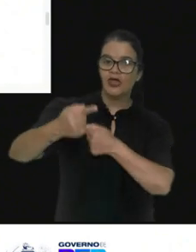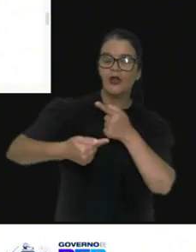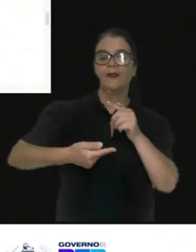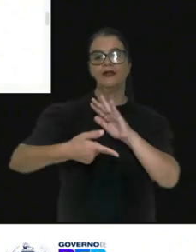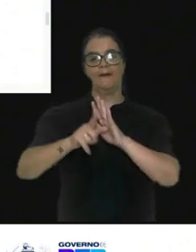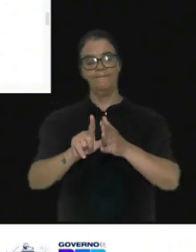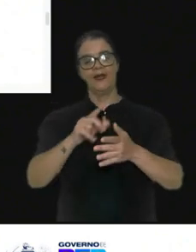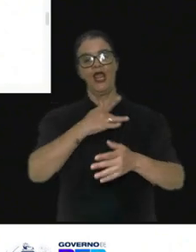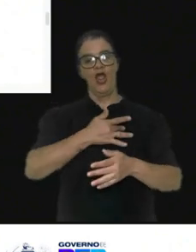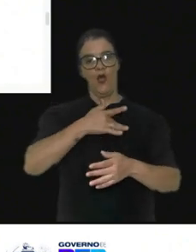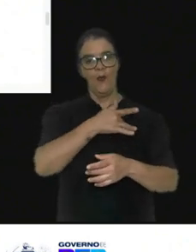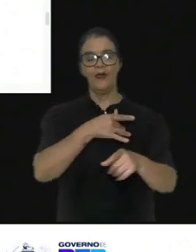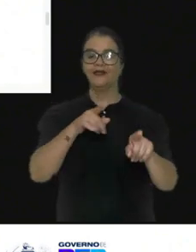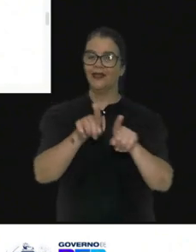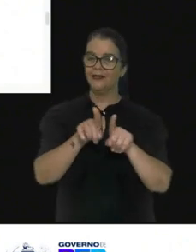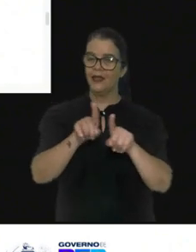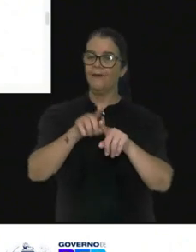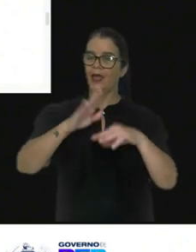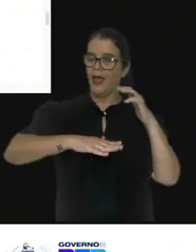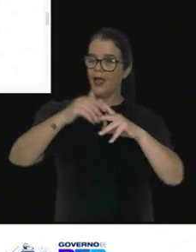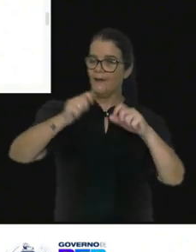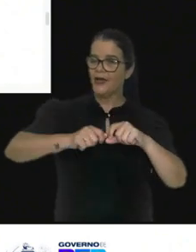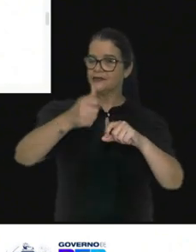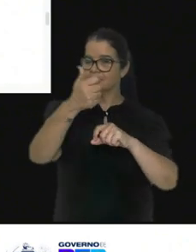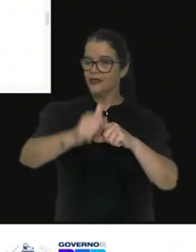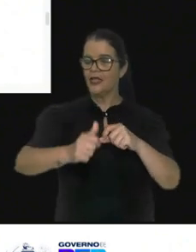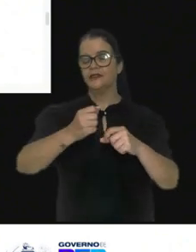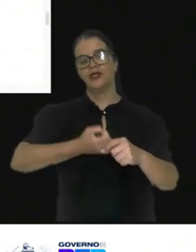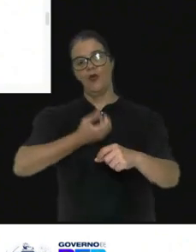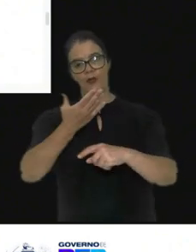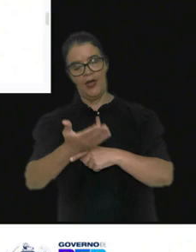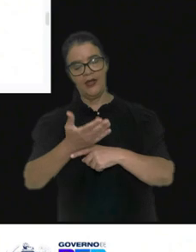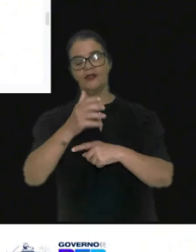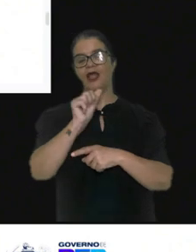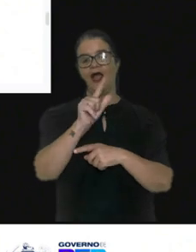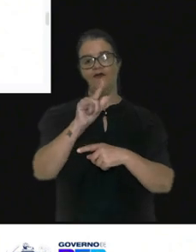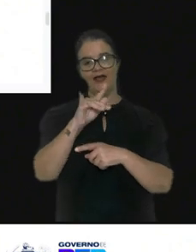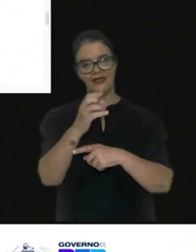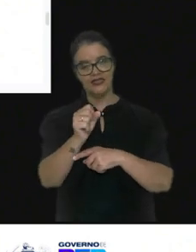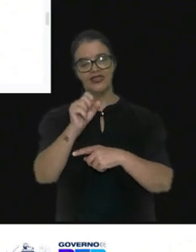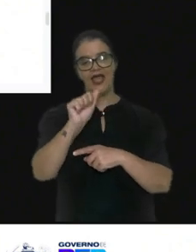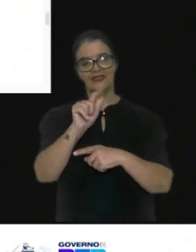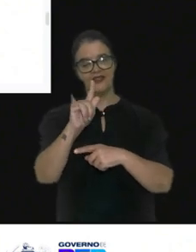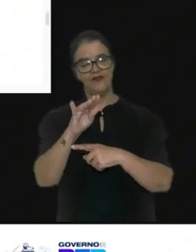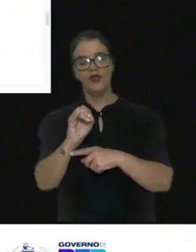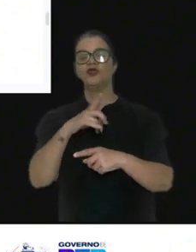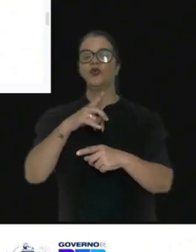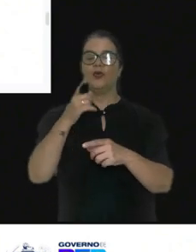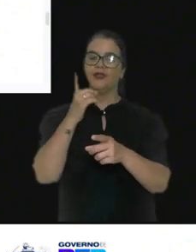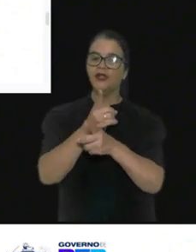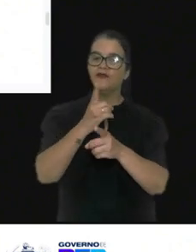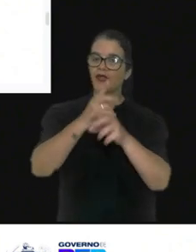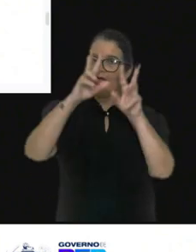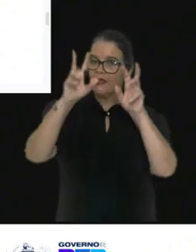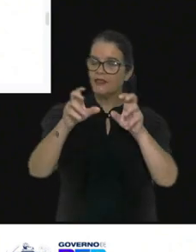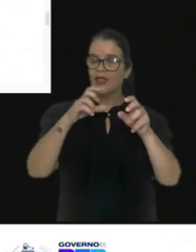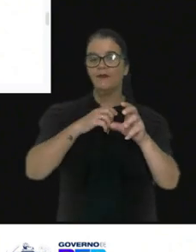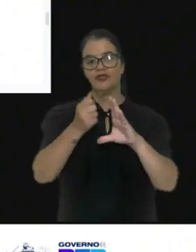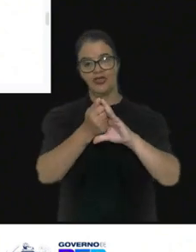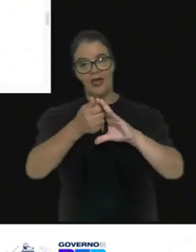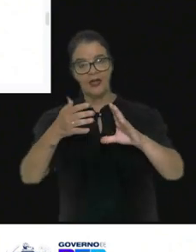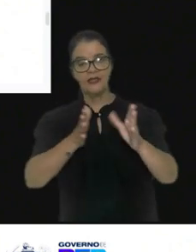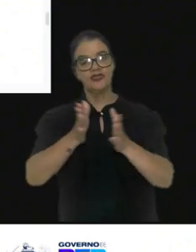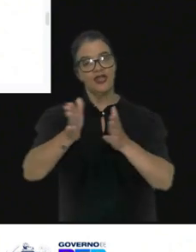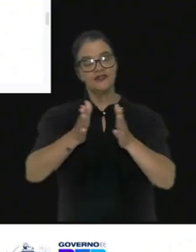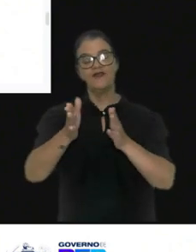do contexto da geração ultraromântica bem como a capacidade de analisar o poema de Alva de Azevedo e identificar